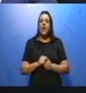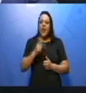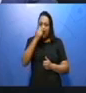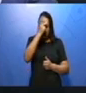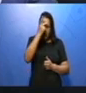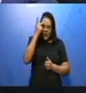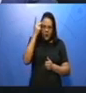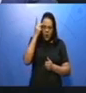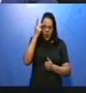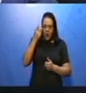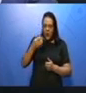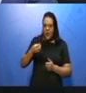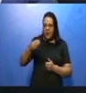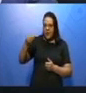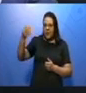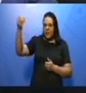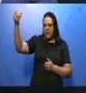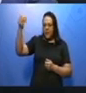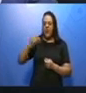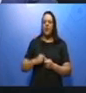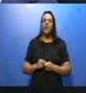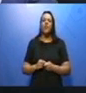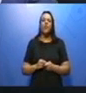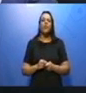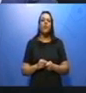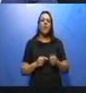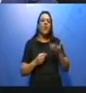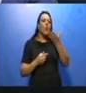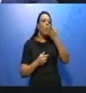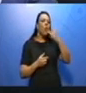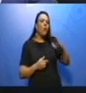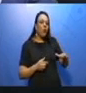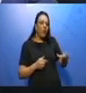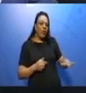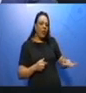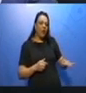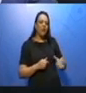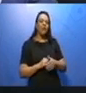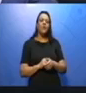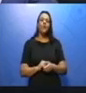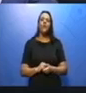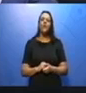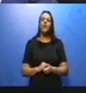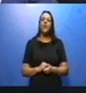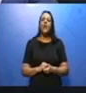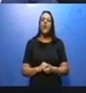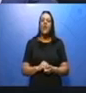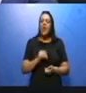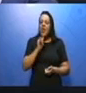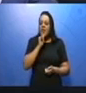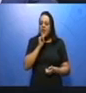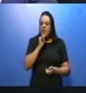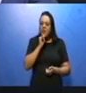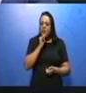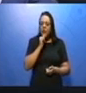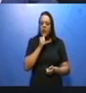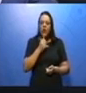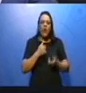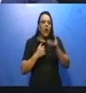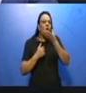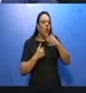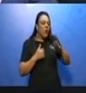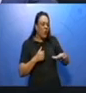a gente já ter uma expectativa do que vai falar, certo? Aquele menino não estava no roteiro que ele